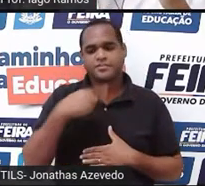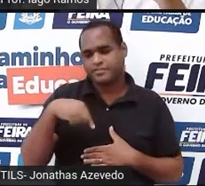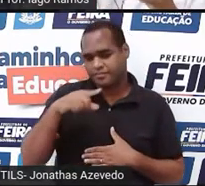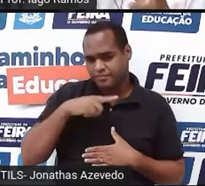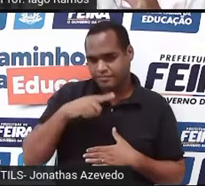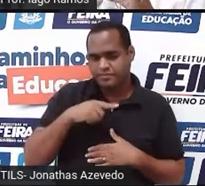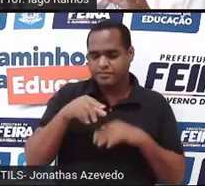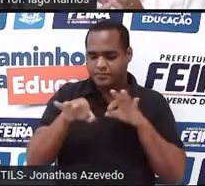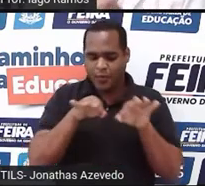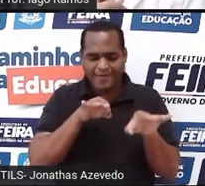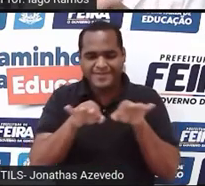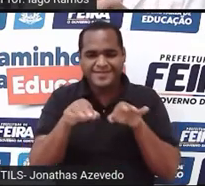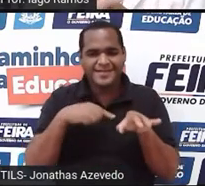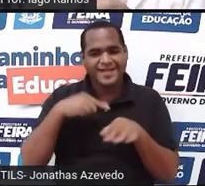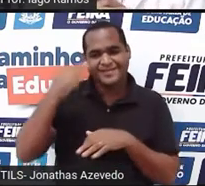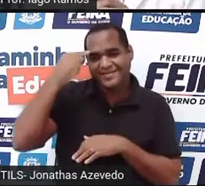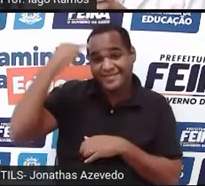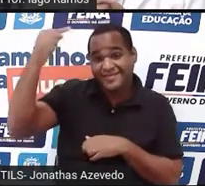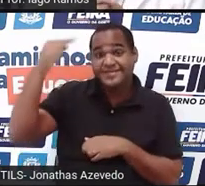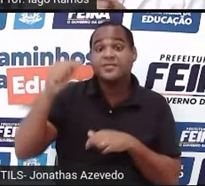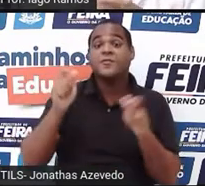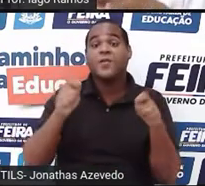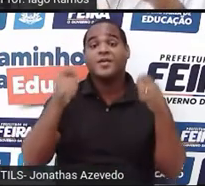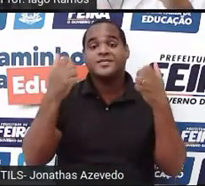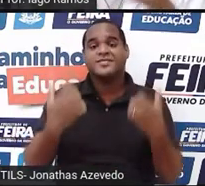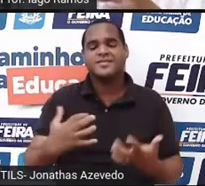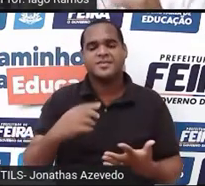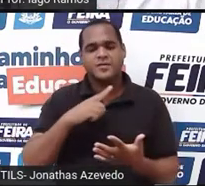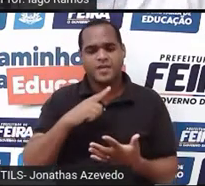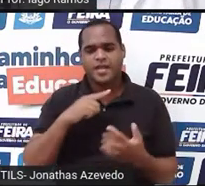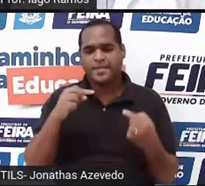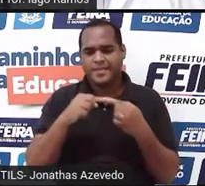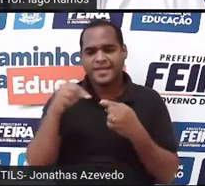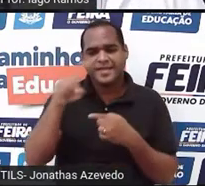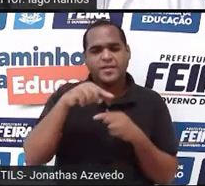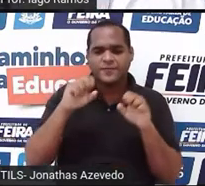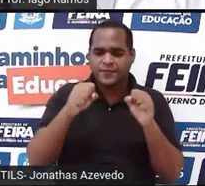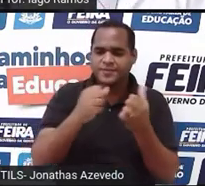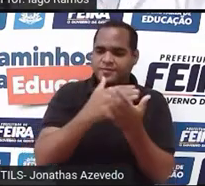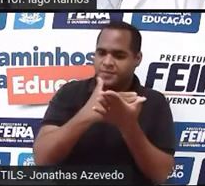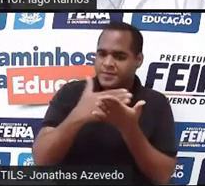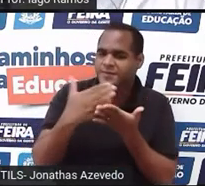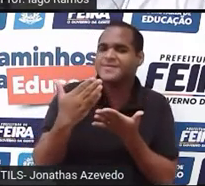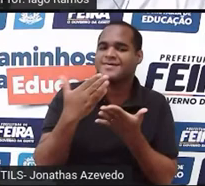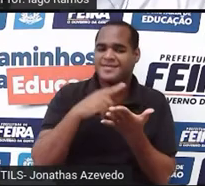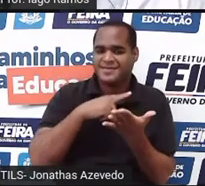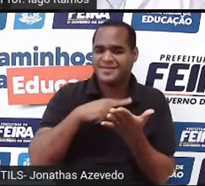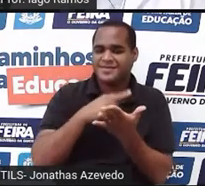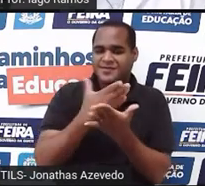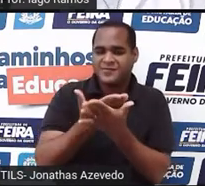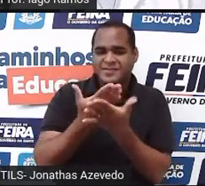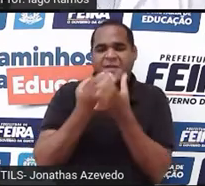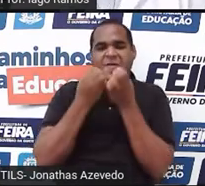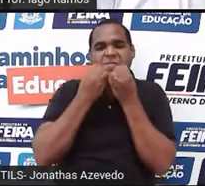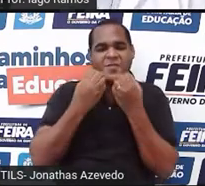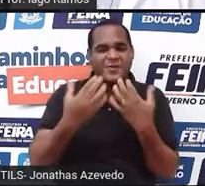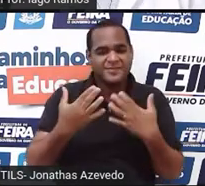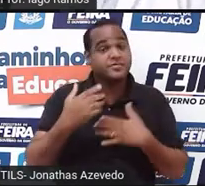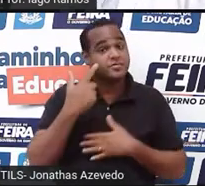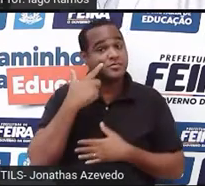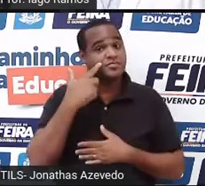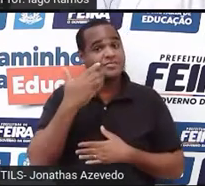deixar organizar das ideias que a gente tem sobre isso que a gente já começou a estudar olha só que esquemas um bacana